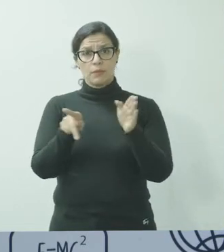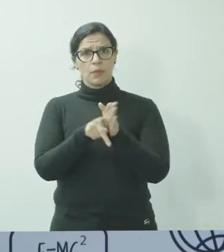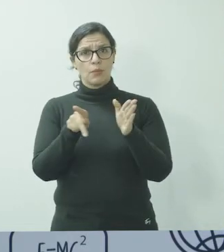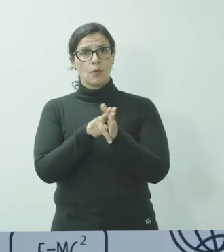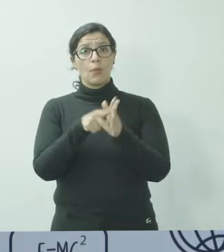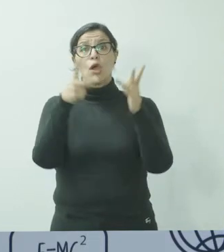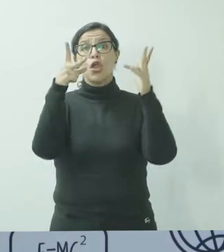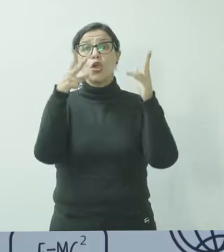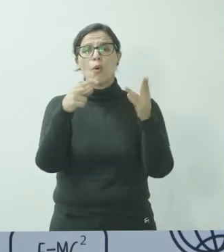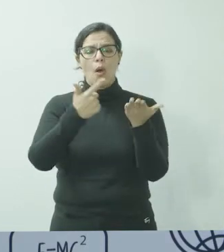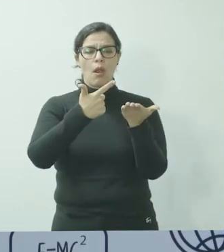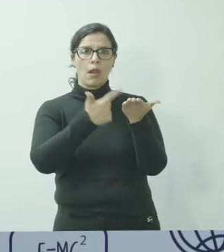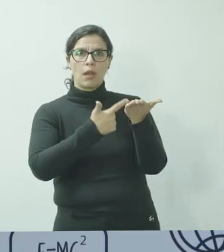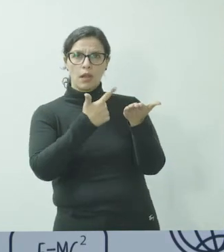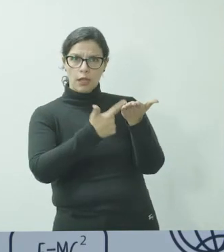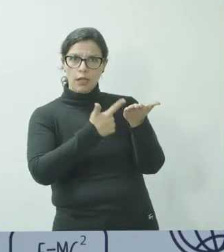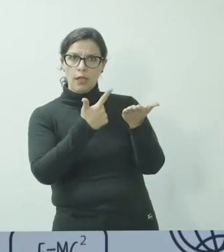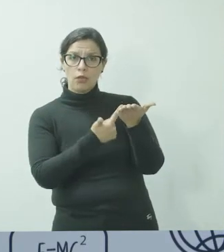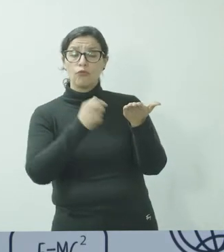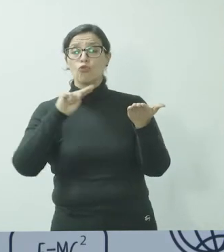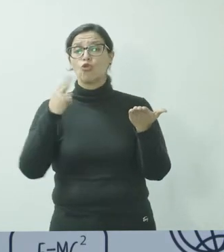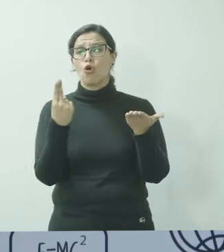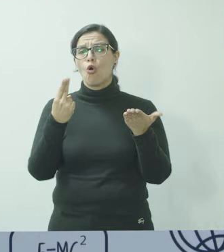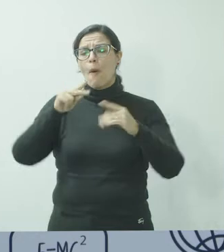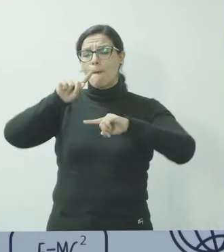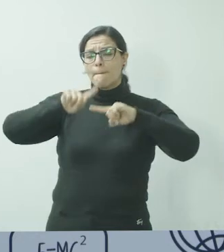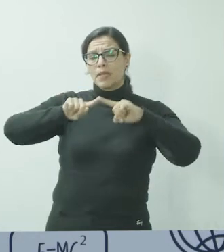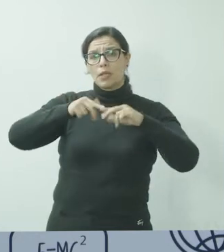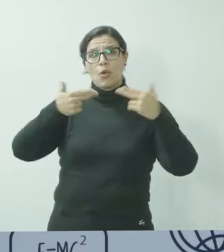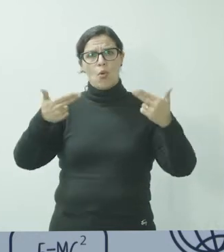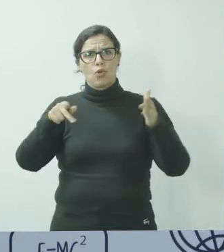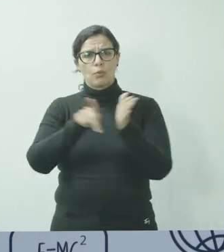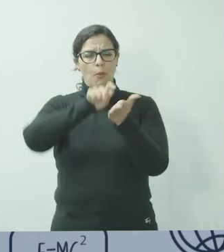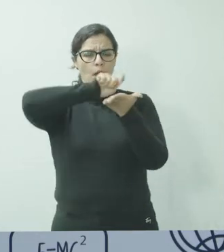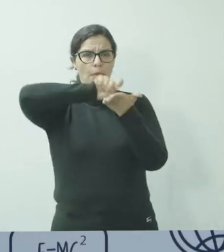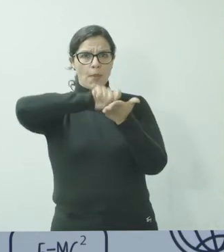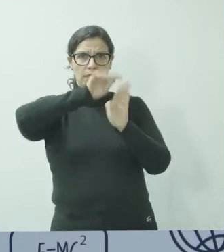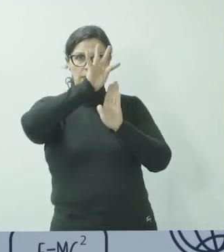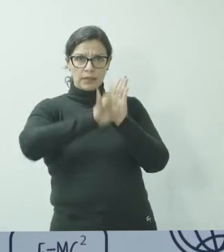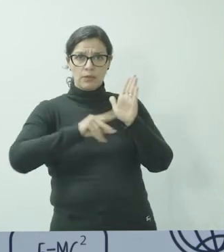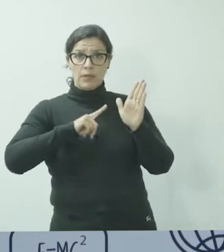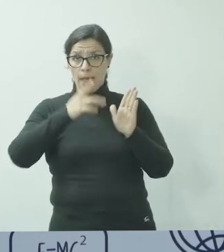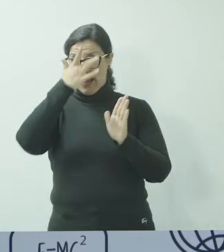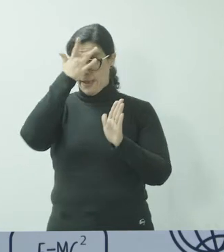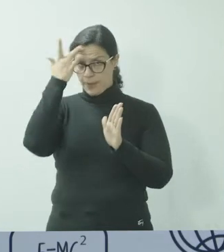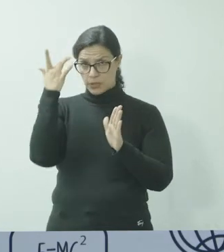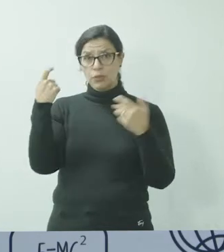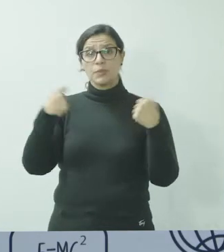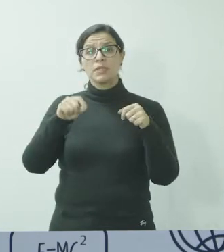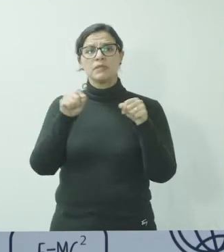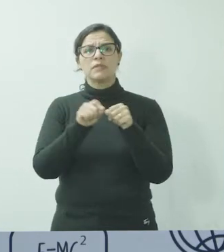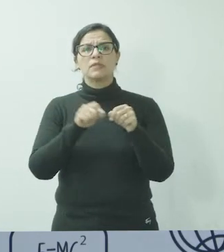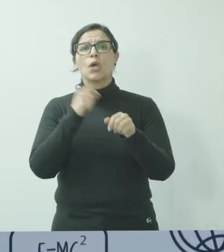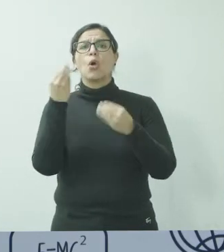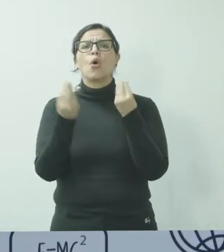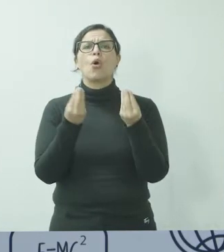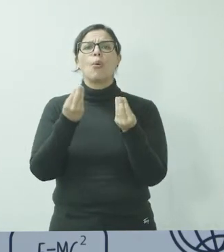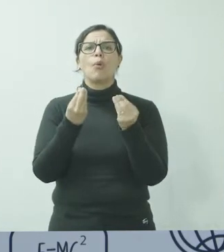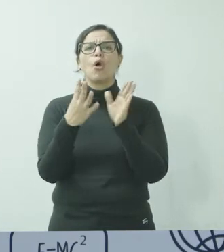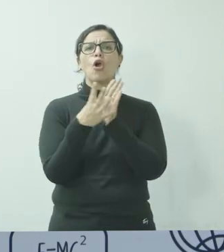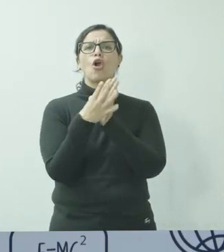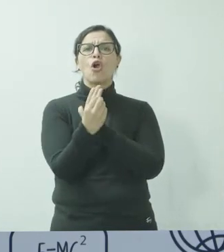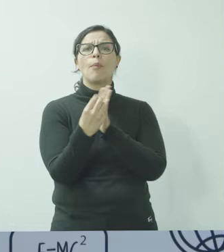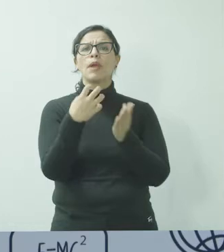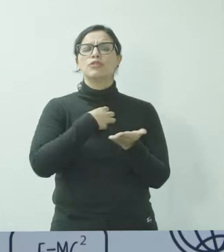cópia de um livro ou de algum outro material escrito a pessoa precisaria realizar essa cópia de